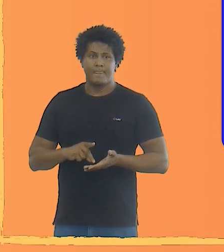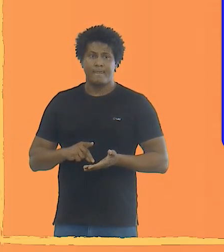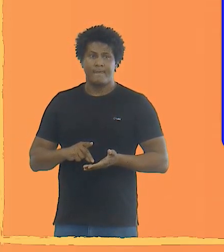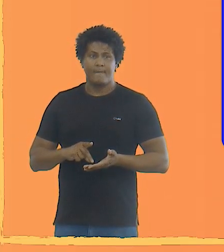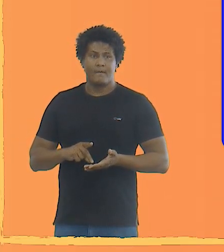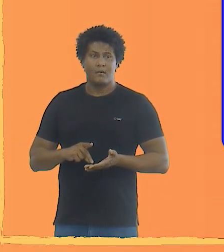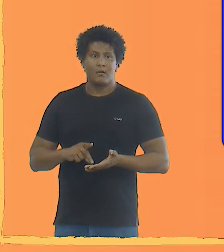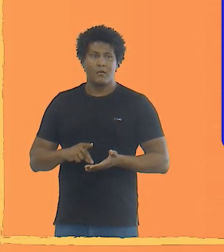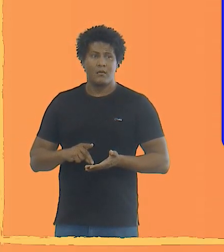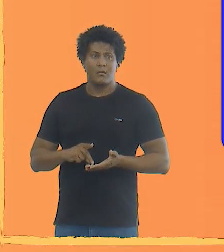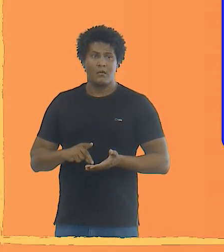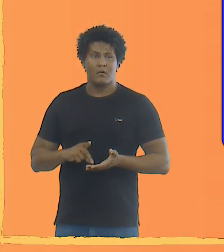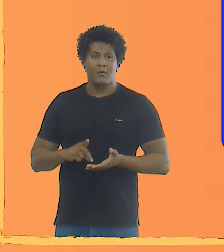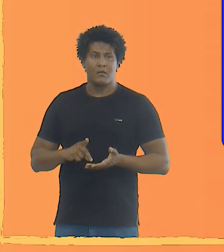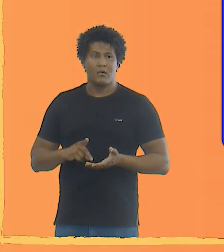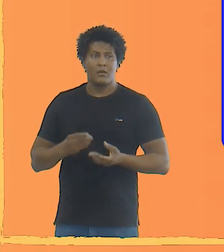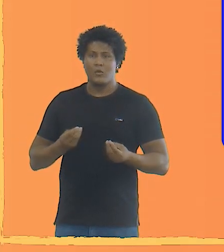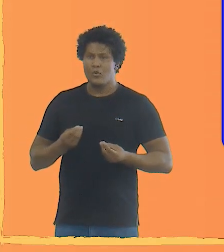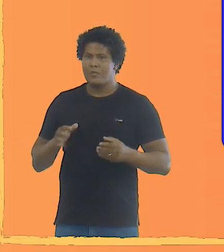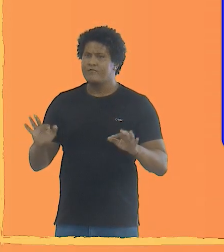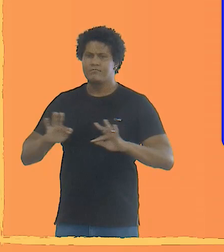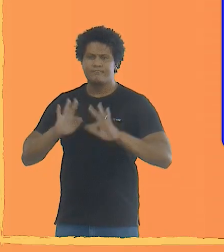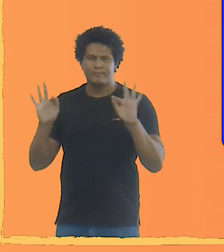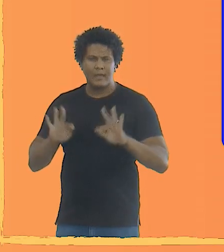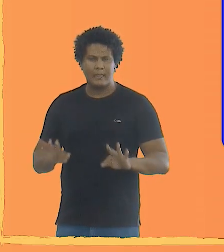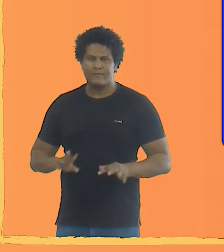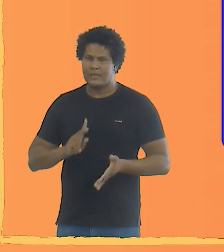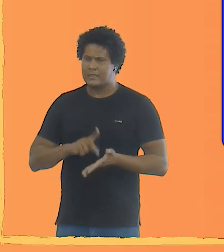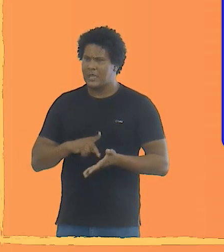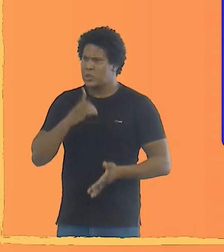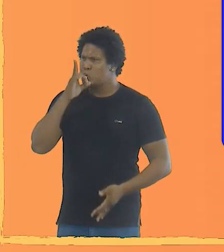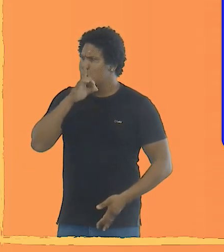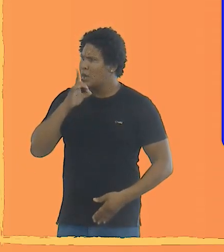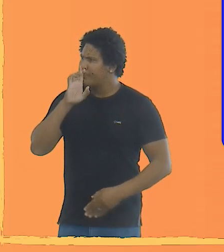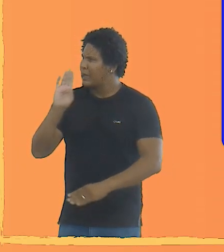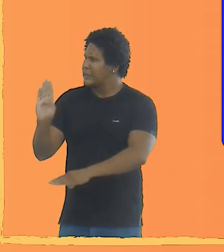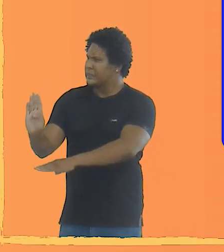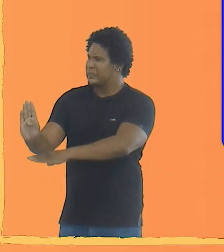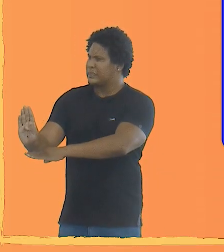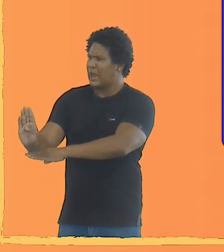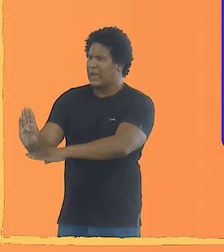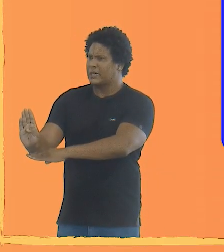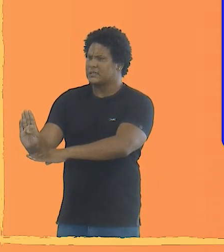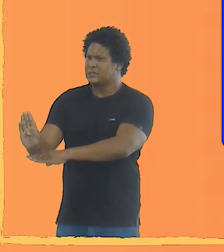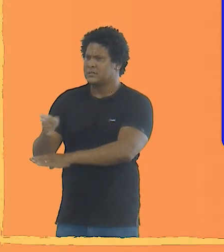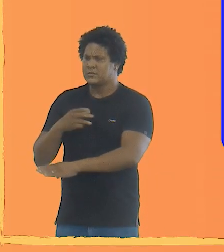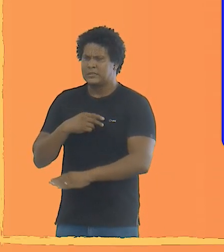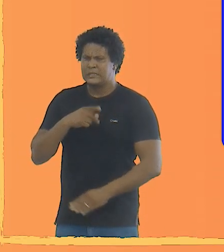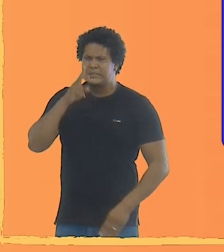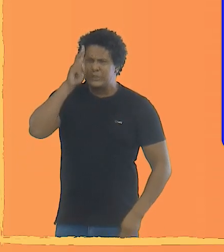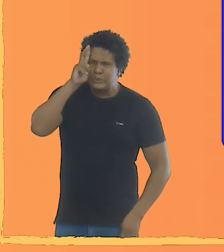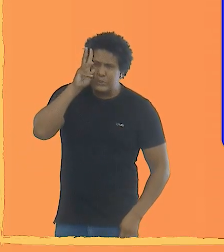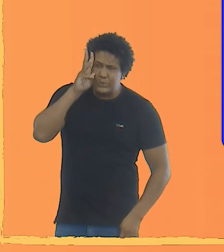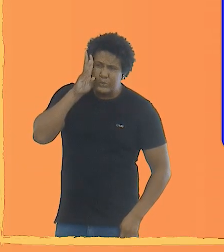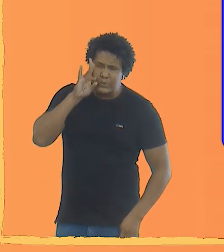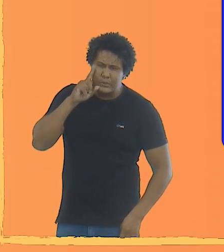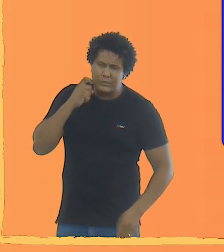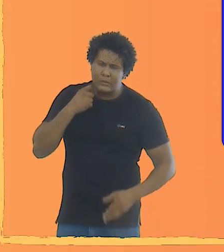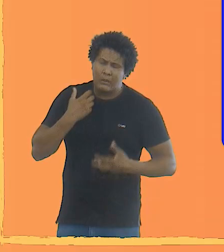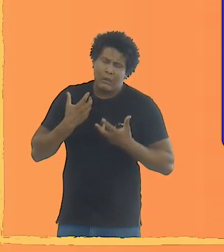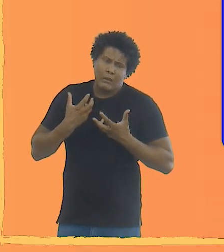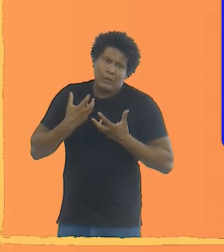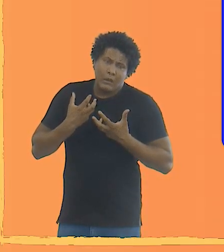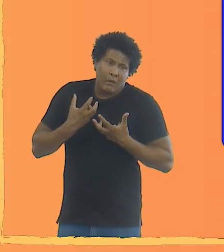de ver que num dia de domingo, à tarde, depois de uma semana cansativa para todo mundo,